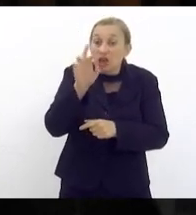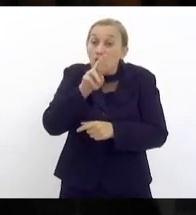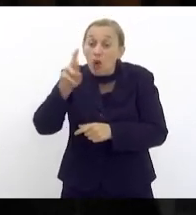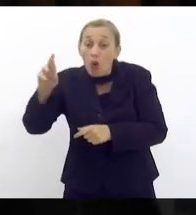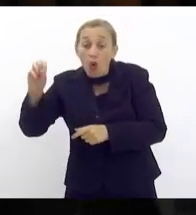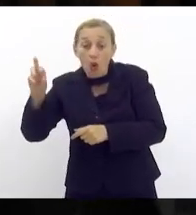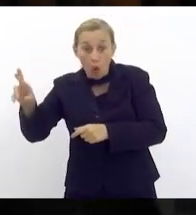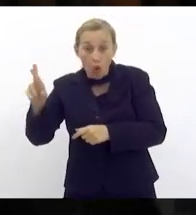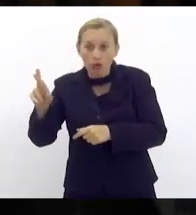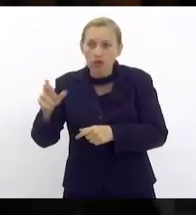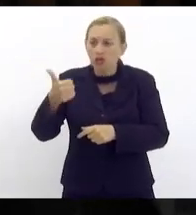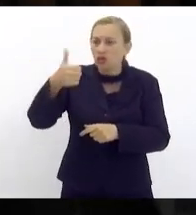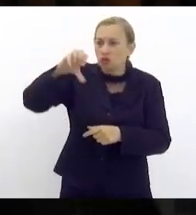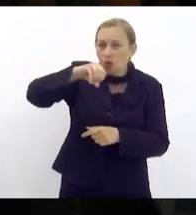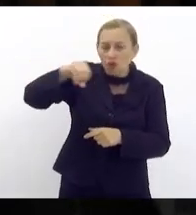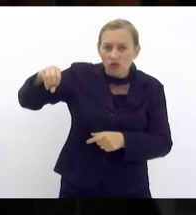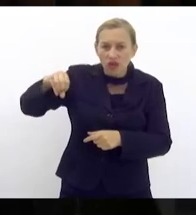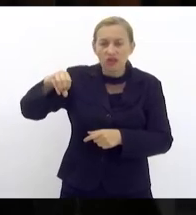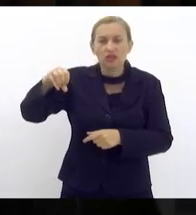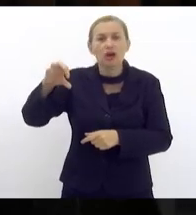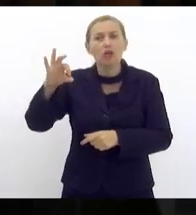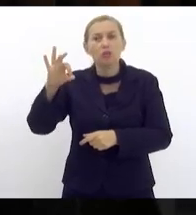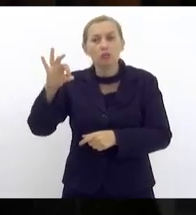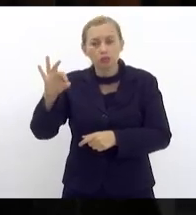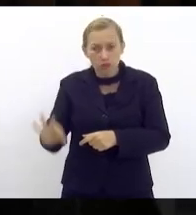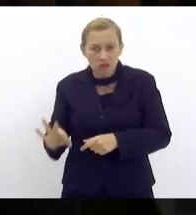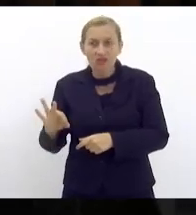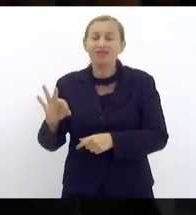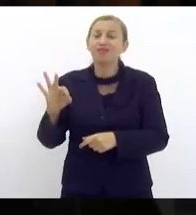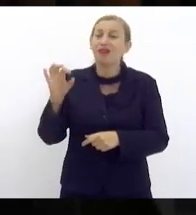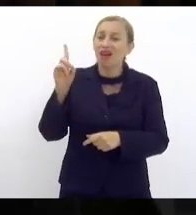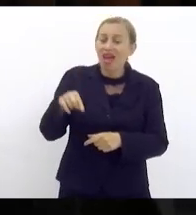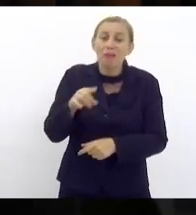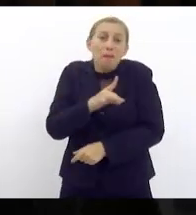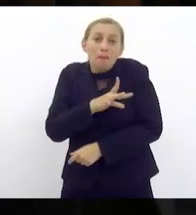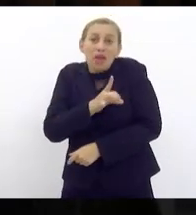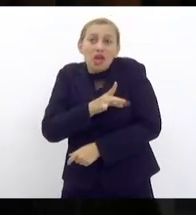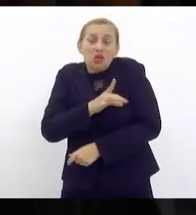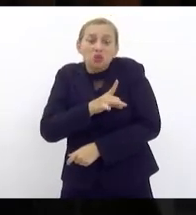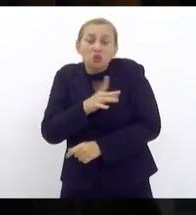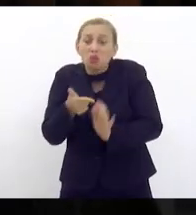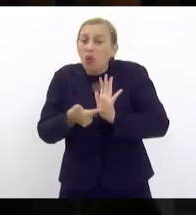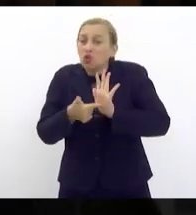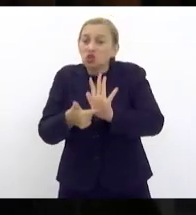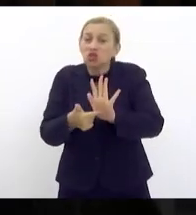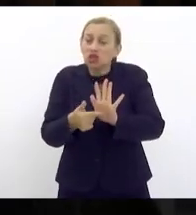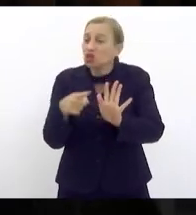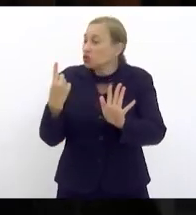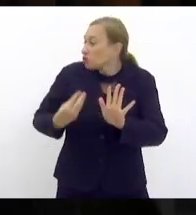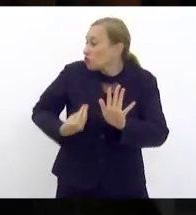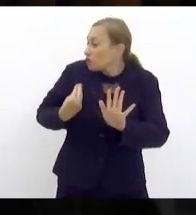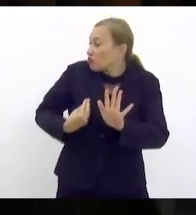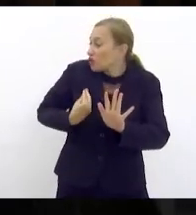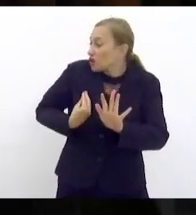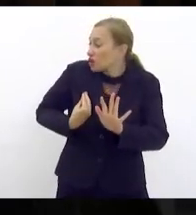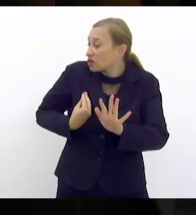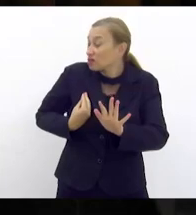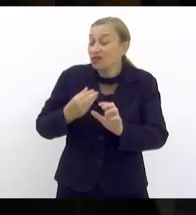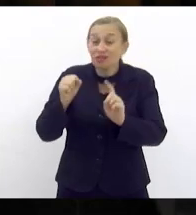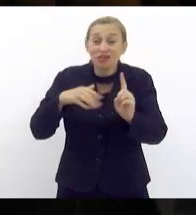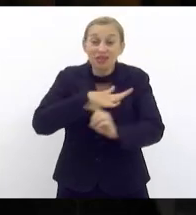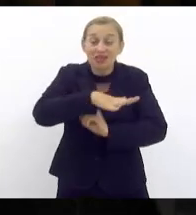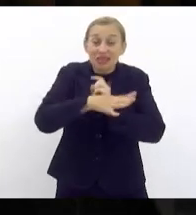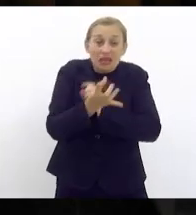90% do noticiário exatamente mostrando que nós estamos vivendo essa